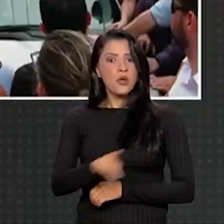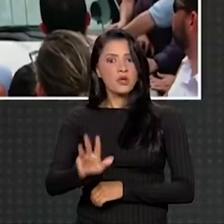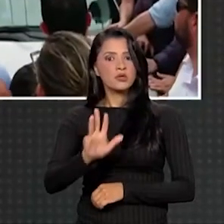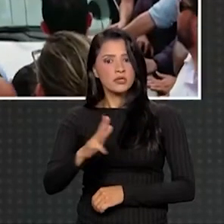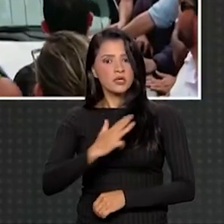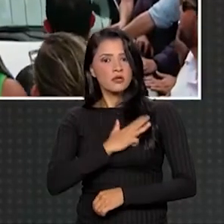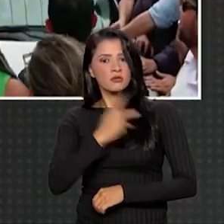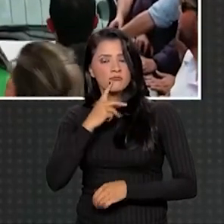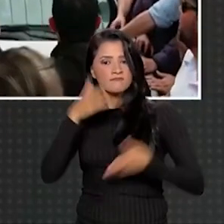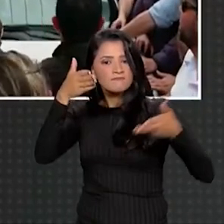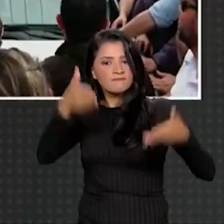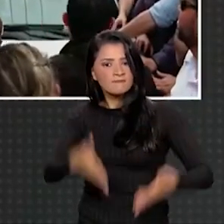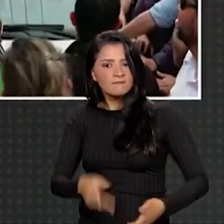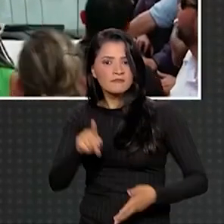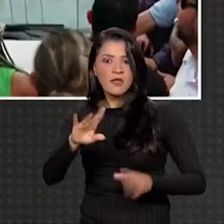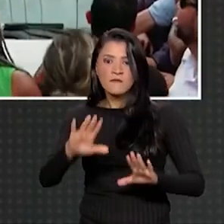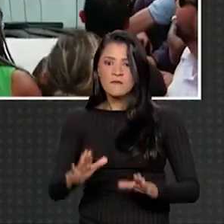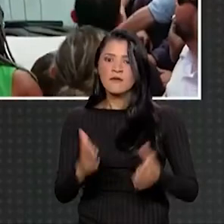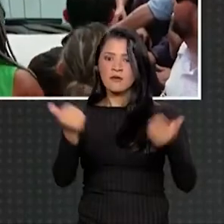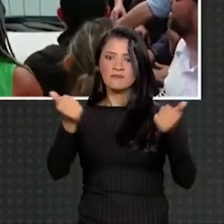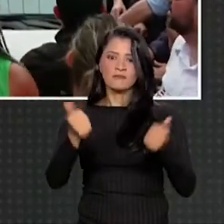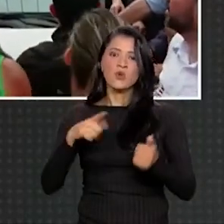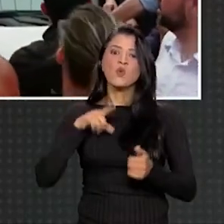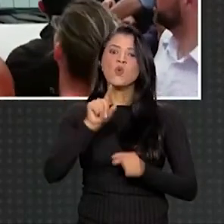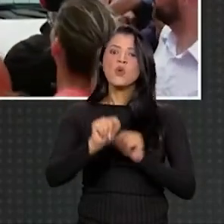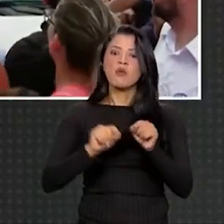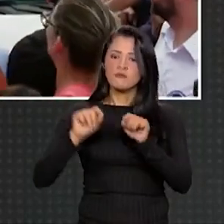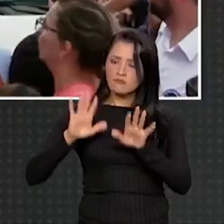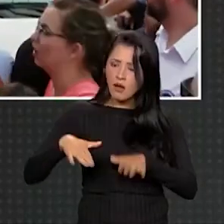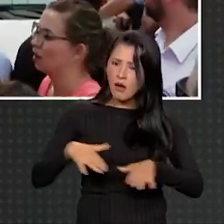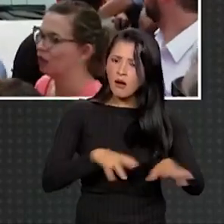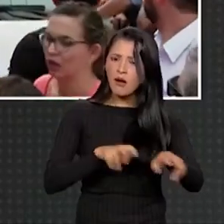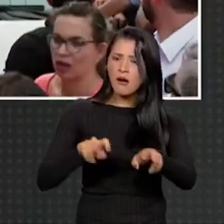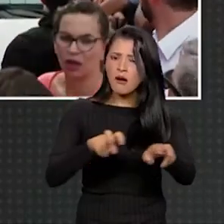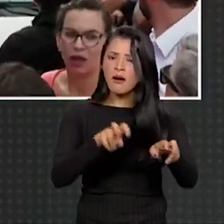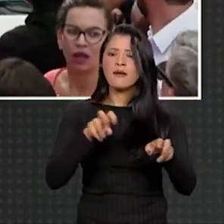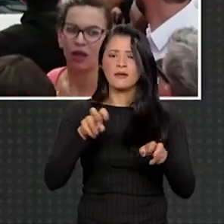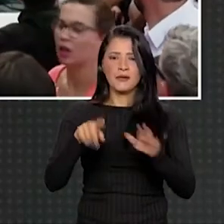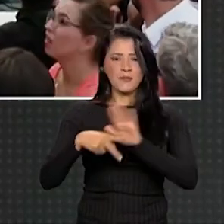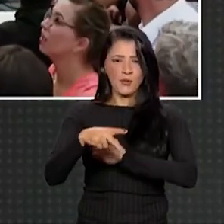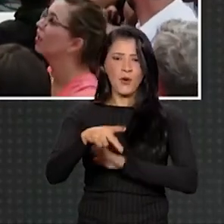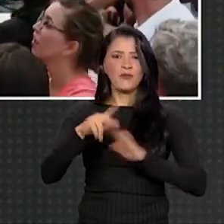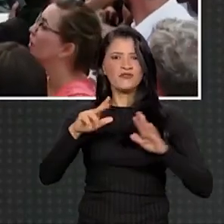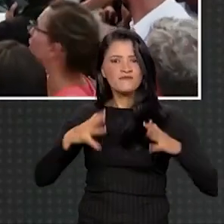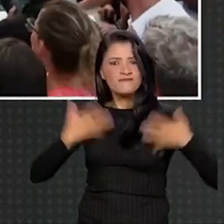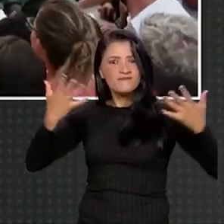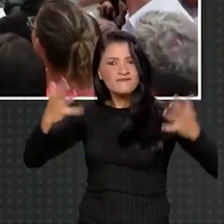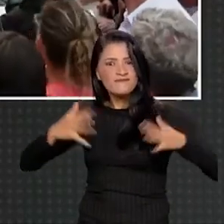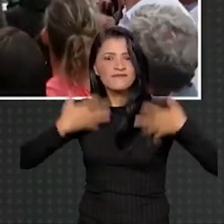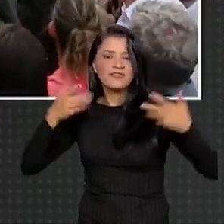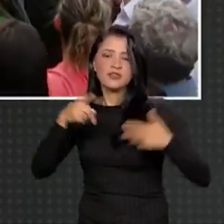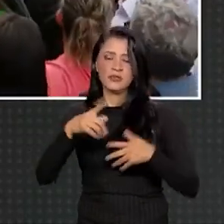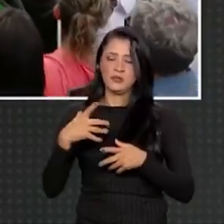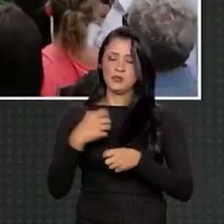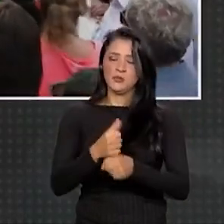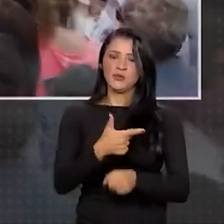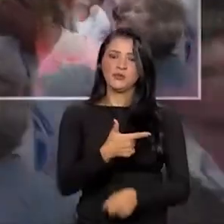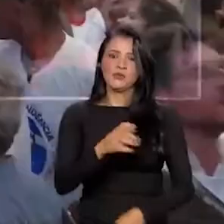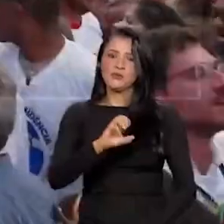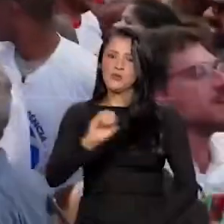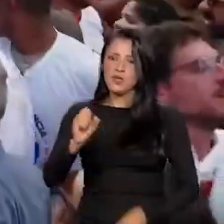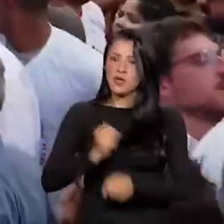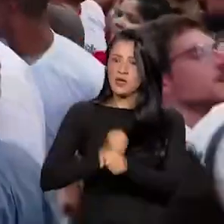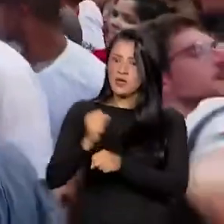Da cerimônia de celebração, da caminhada de celebração dos 200 anos,